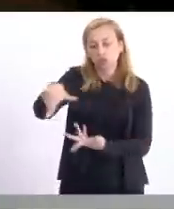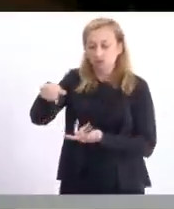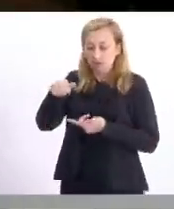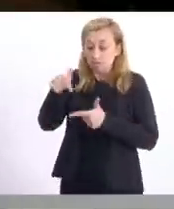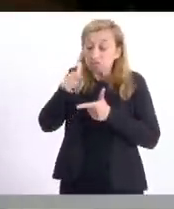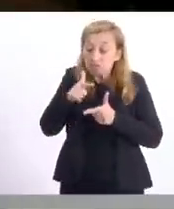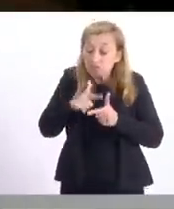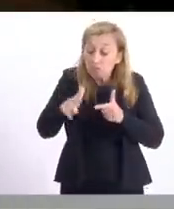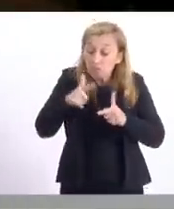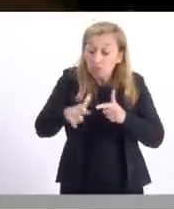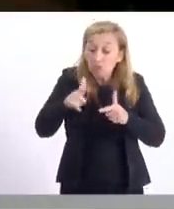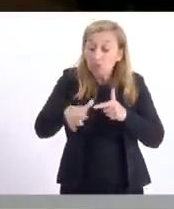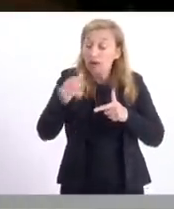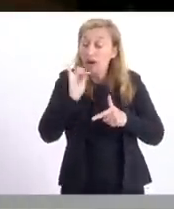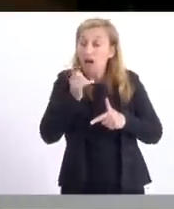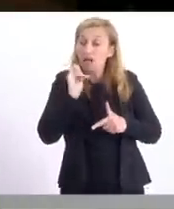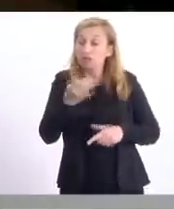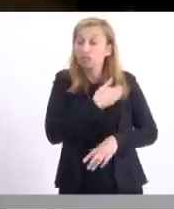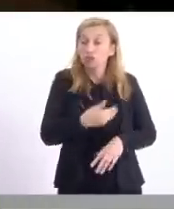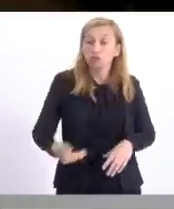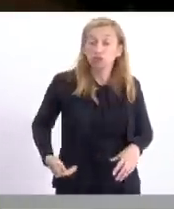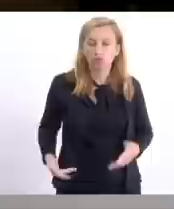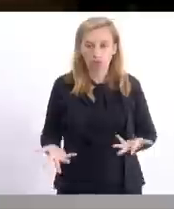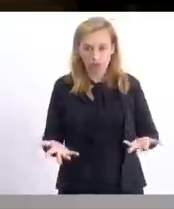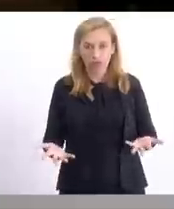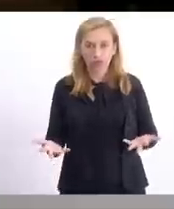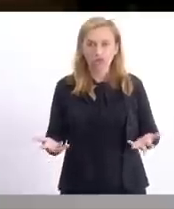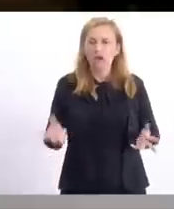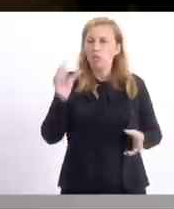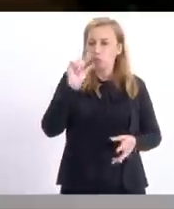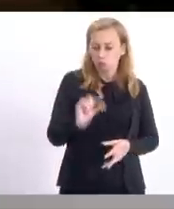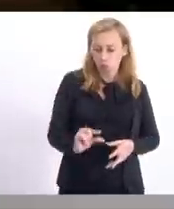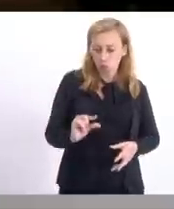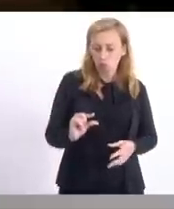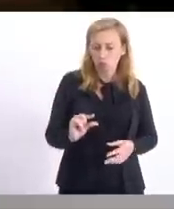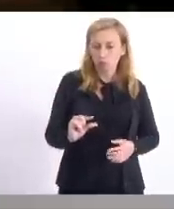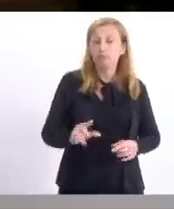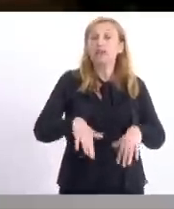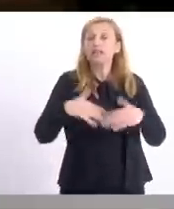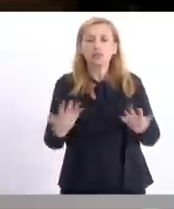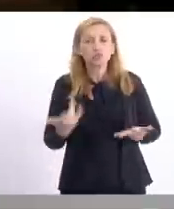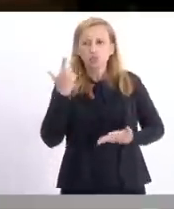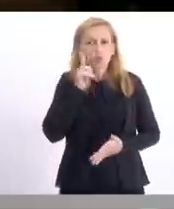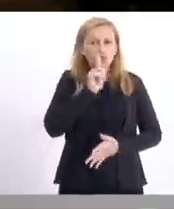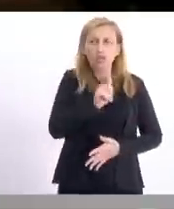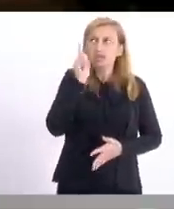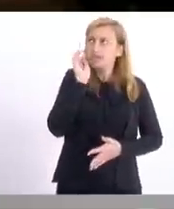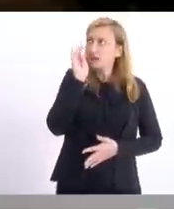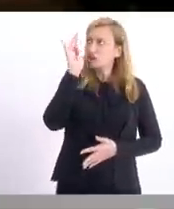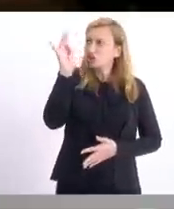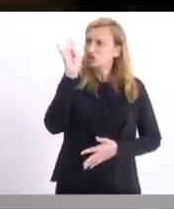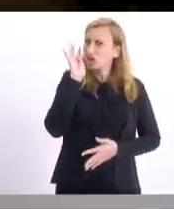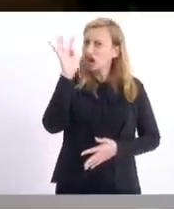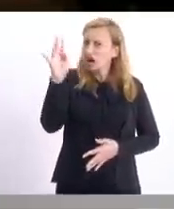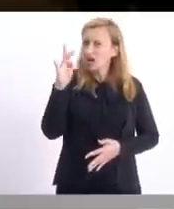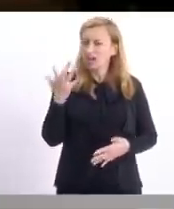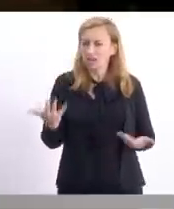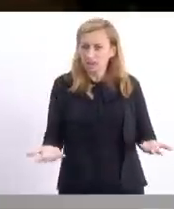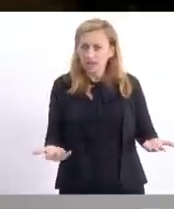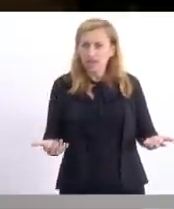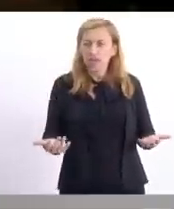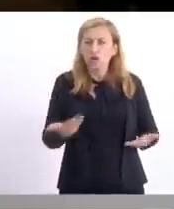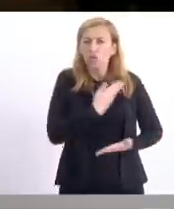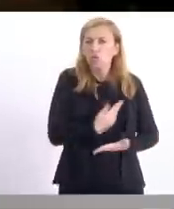dos problemas relatados pelo governo, uma coisa muito pequena. Então, eu não consigo imaginar a inércia